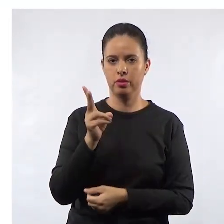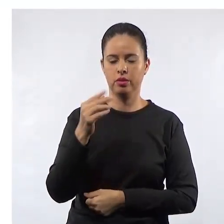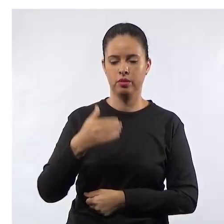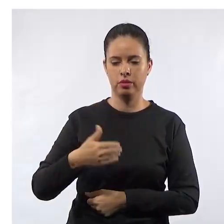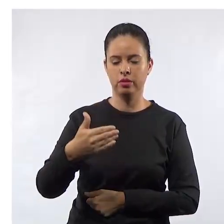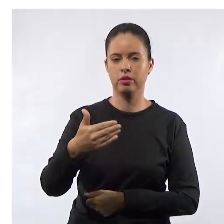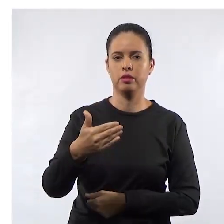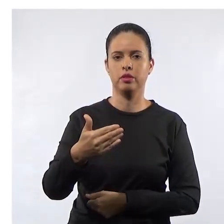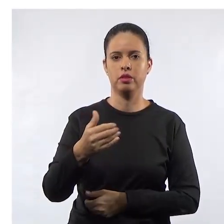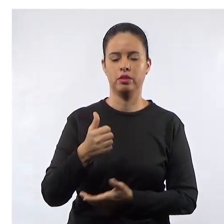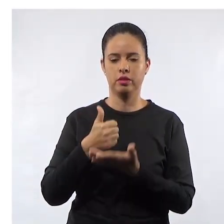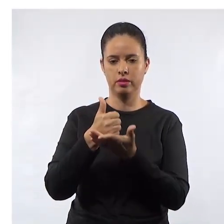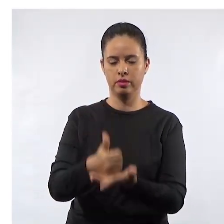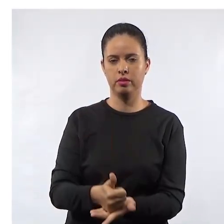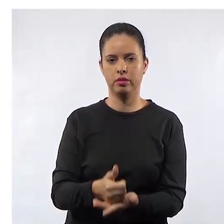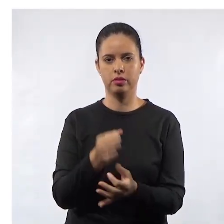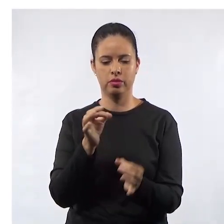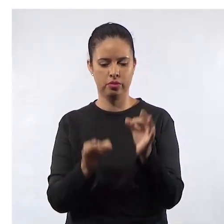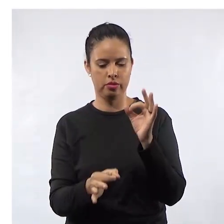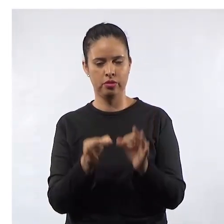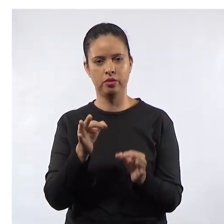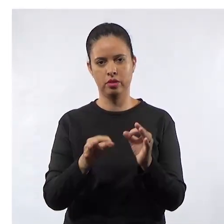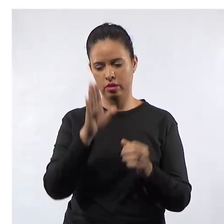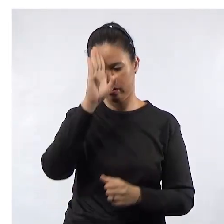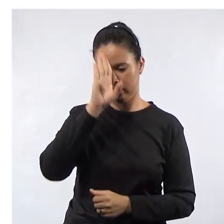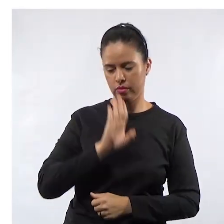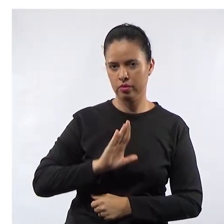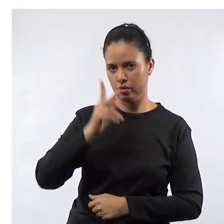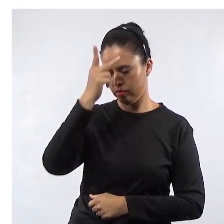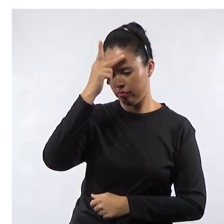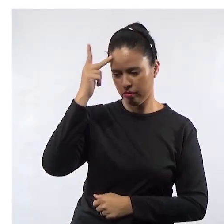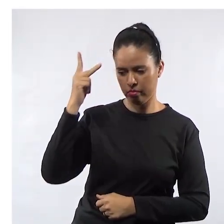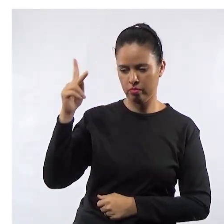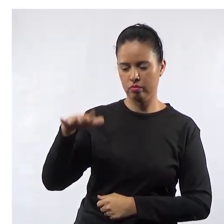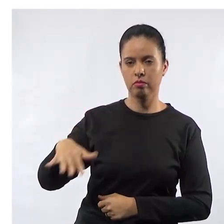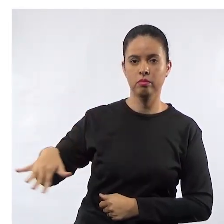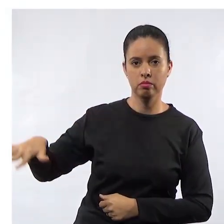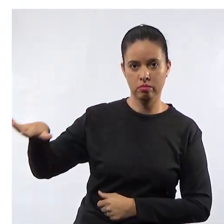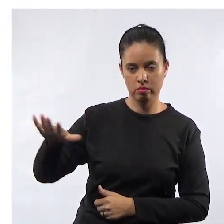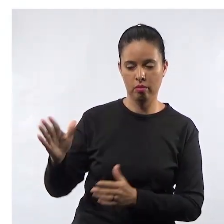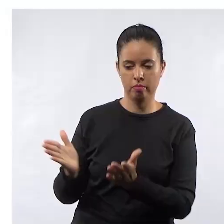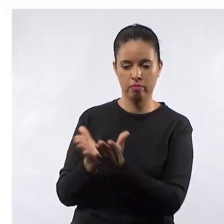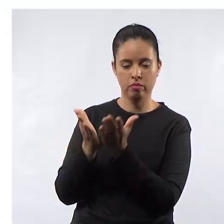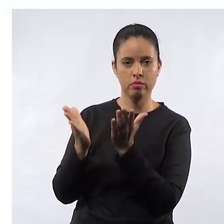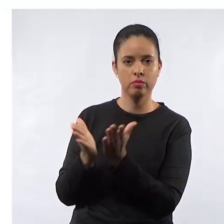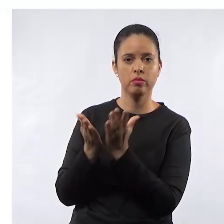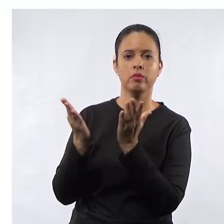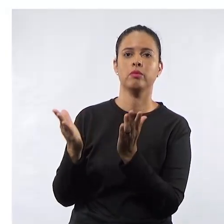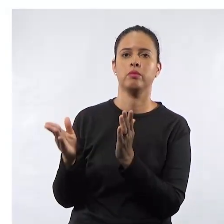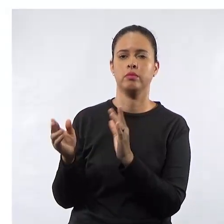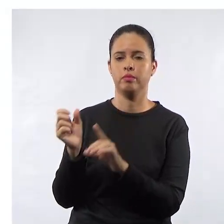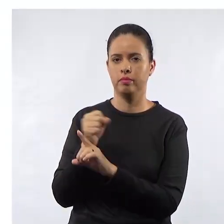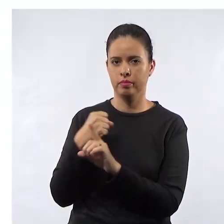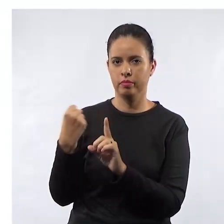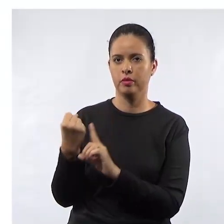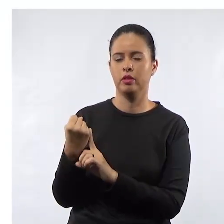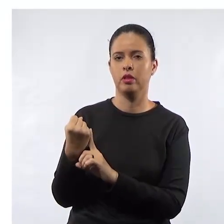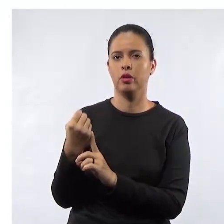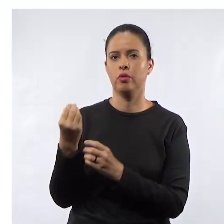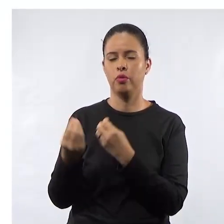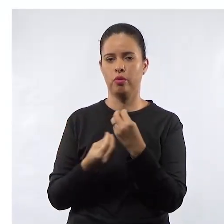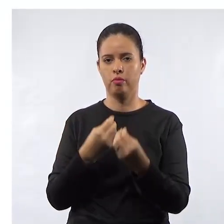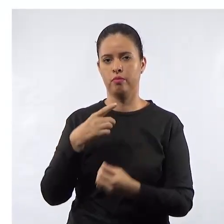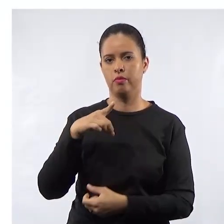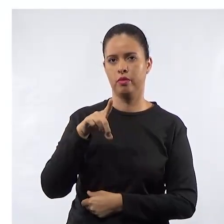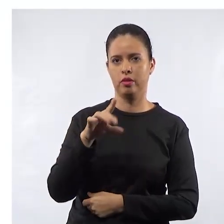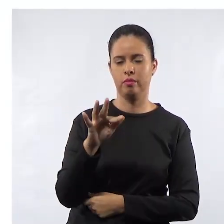inciso 1 ele fala sobre a manutenção da assistência jurídica integral e gratuita para o consumidor carente, né? Lá pela